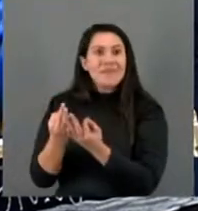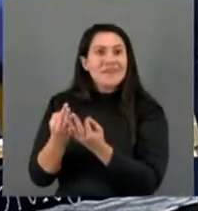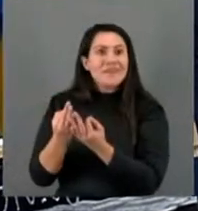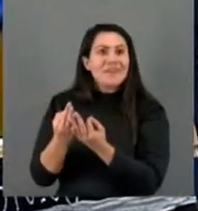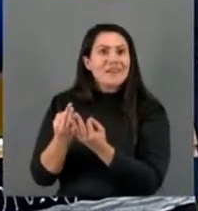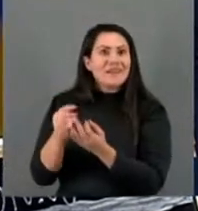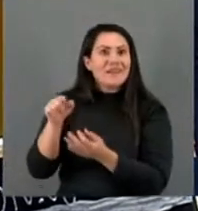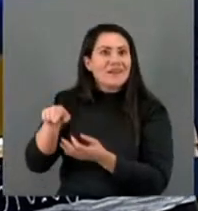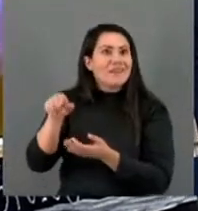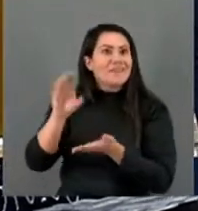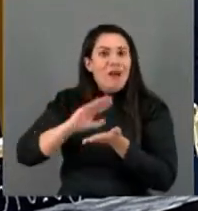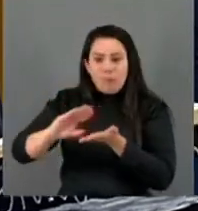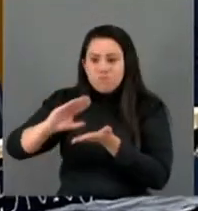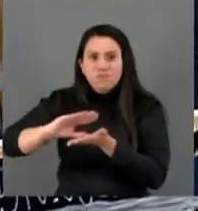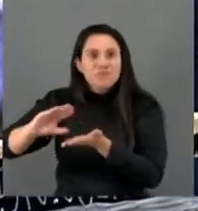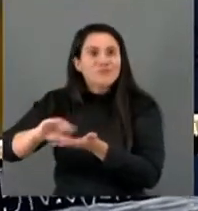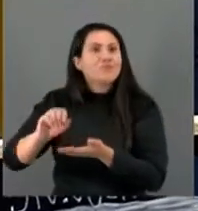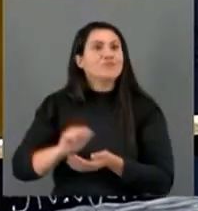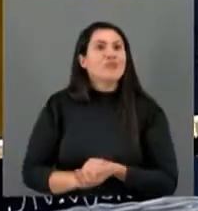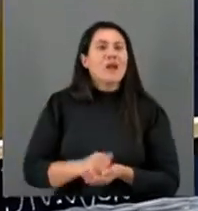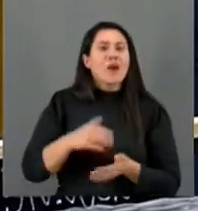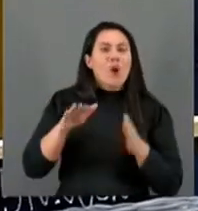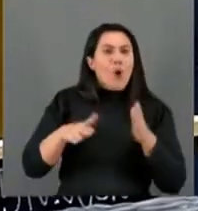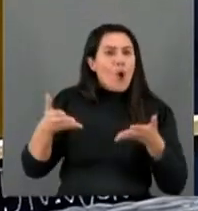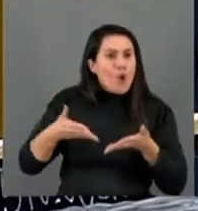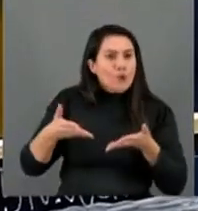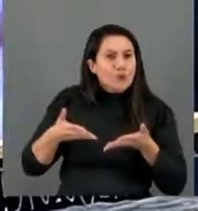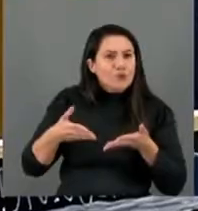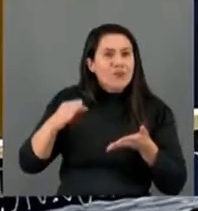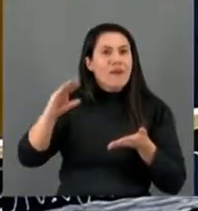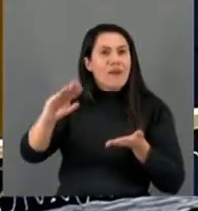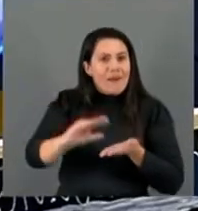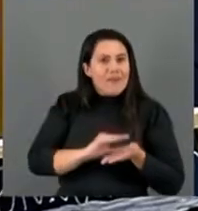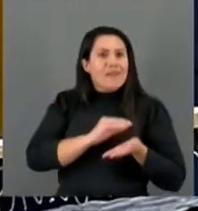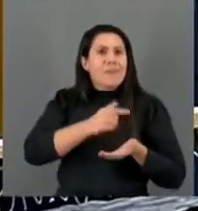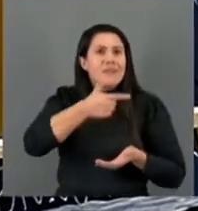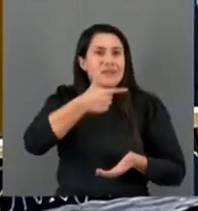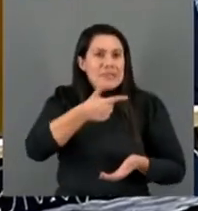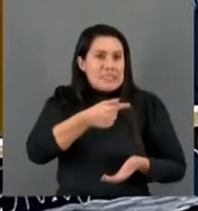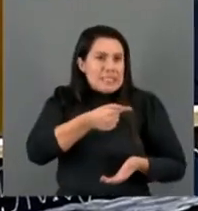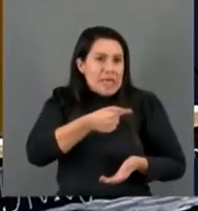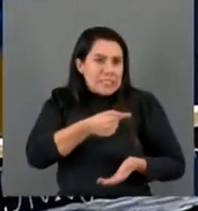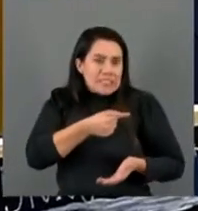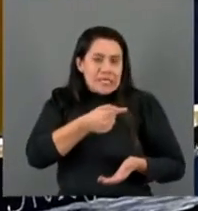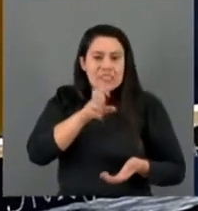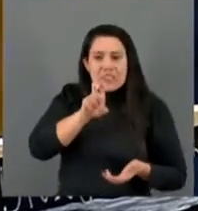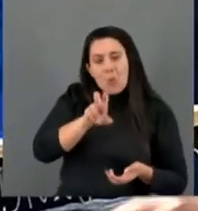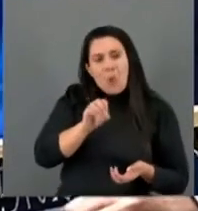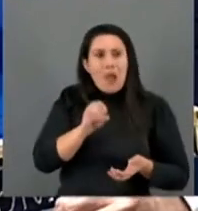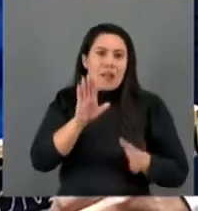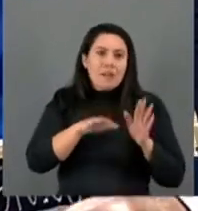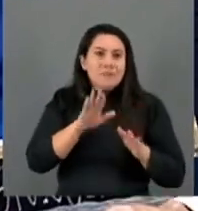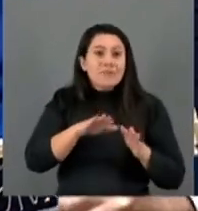700, em média, 750, poderiam estar ganhando R$ 2.100. Todos eles.